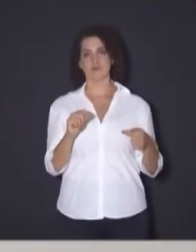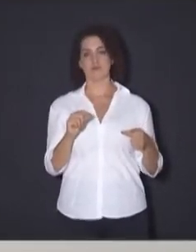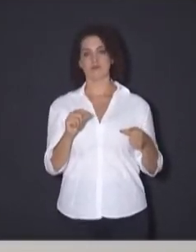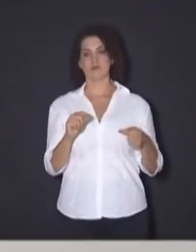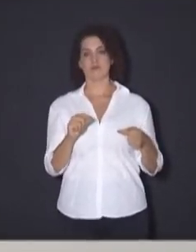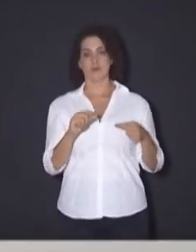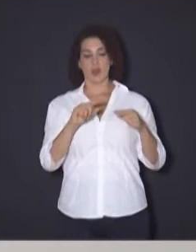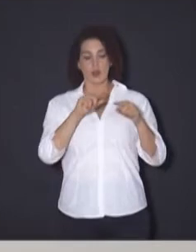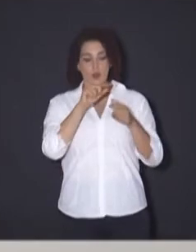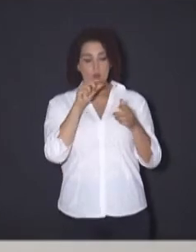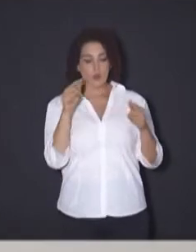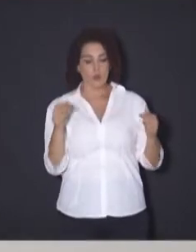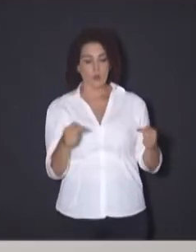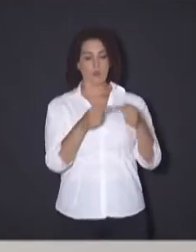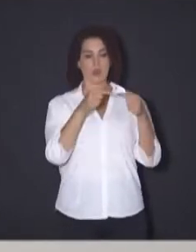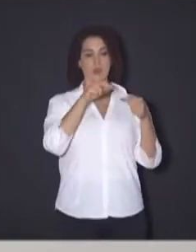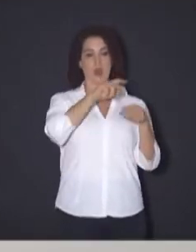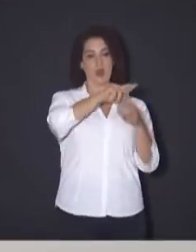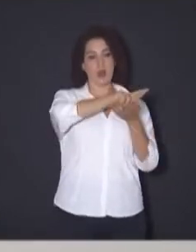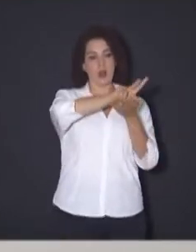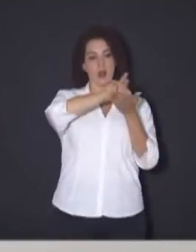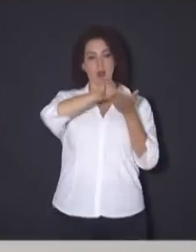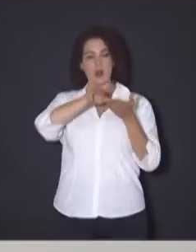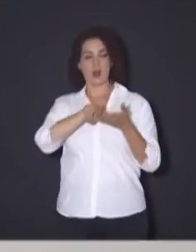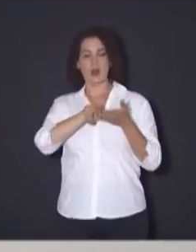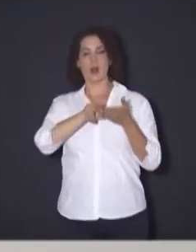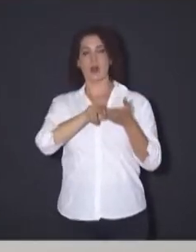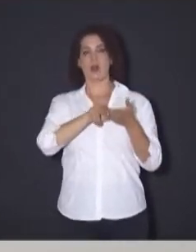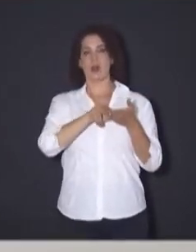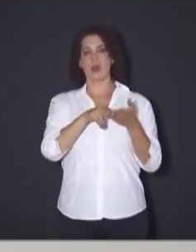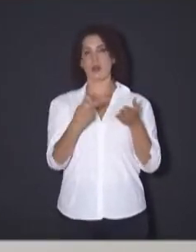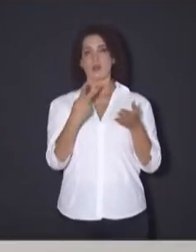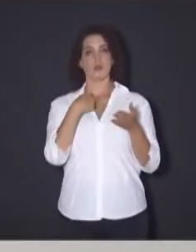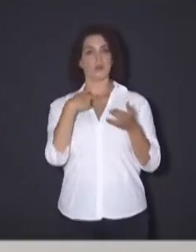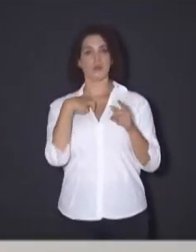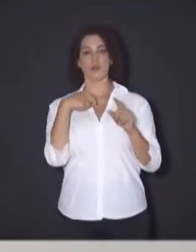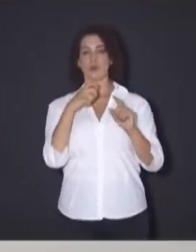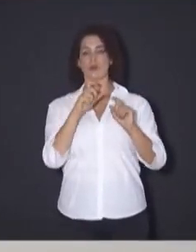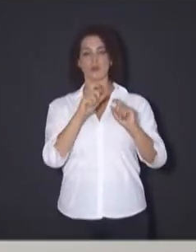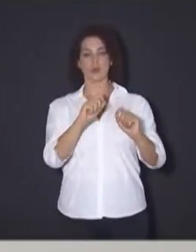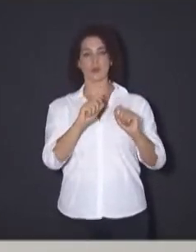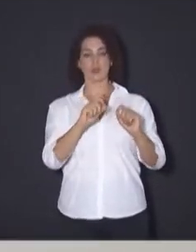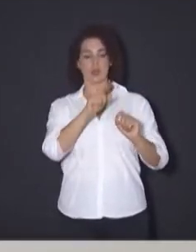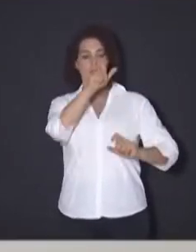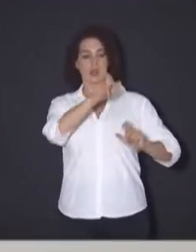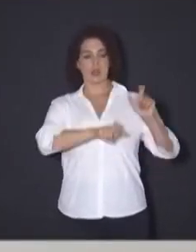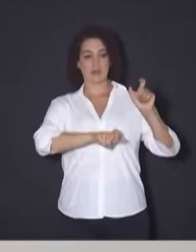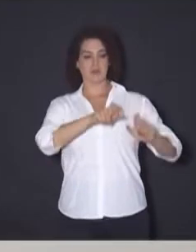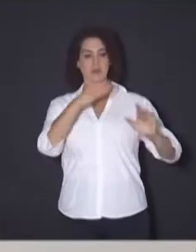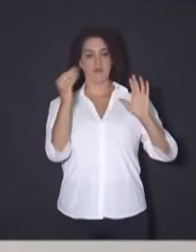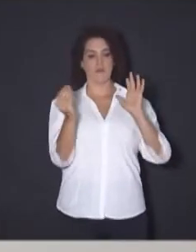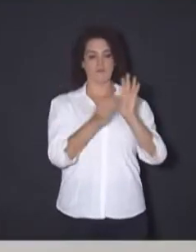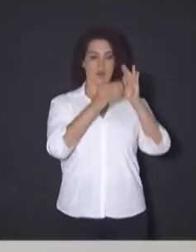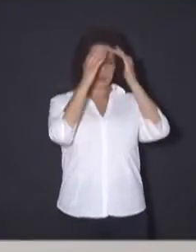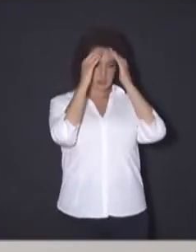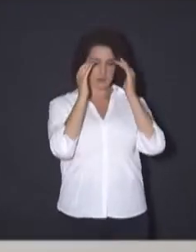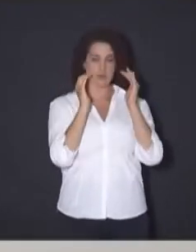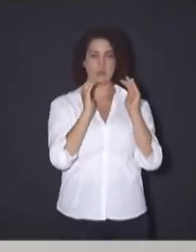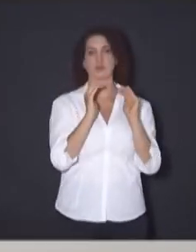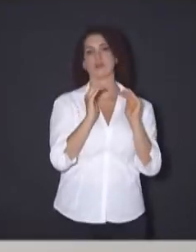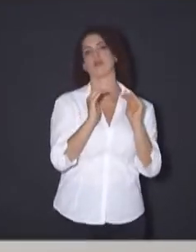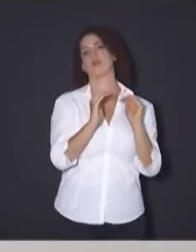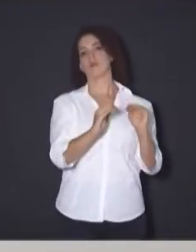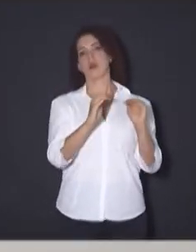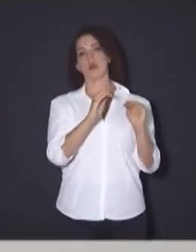diversidade e sem fazer com que as pessoas sejam rasgadas dos seus territórios sejam arrancadas muitas vezes